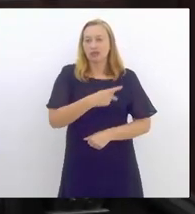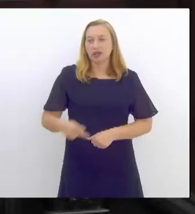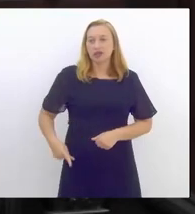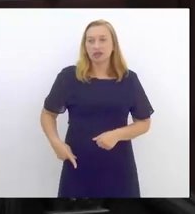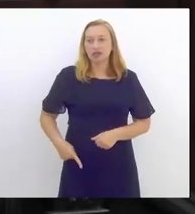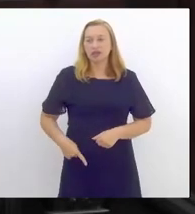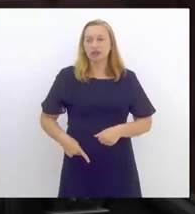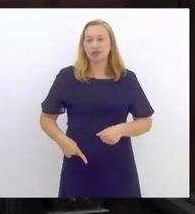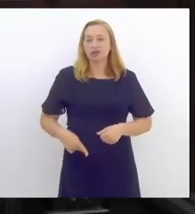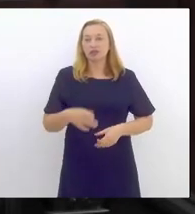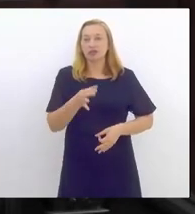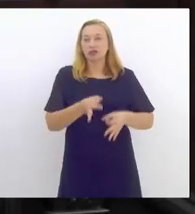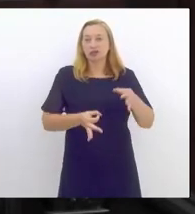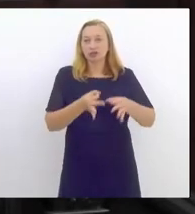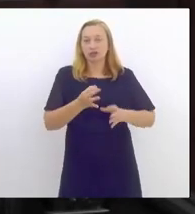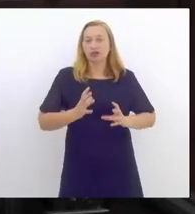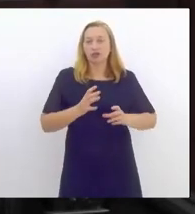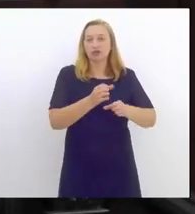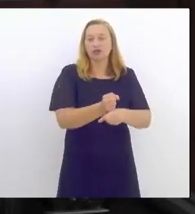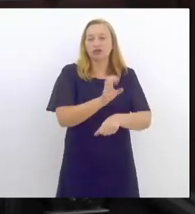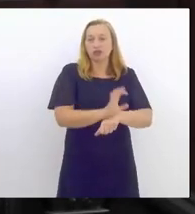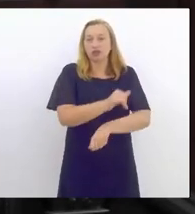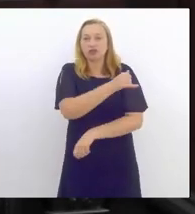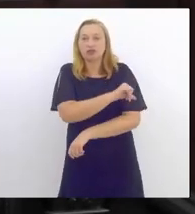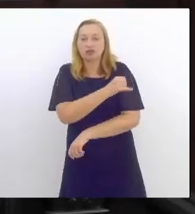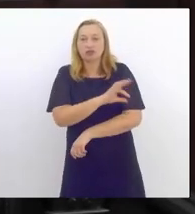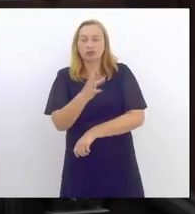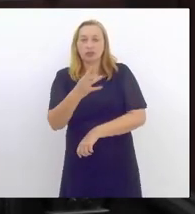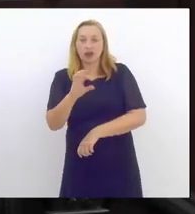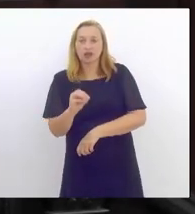Rio de Janeiro, meu querido amigo